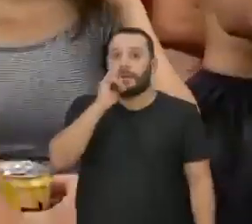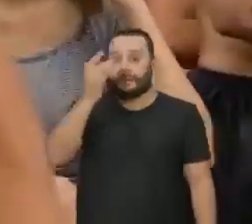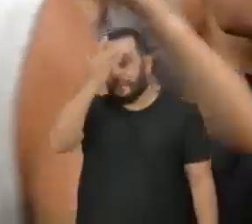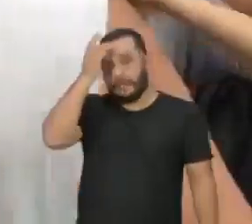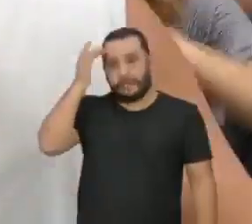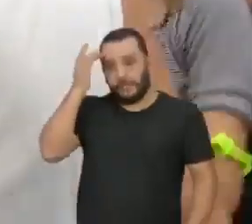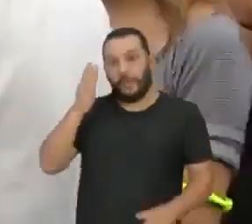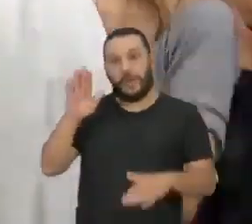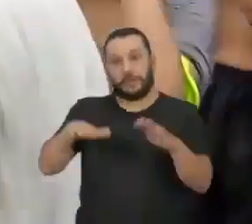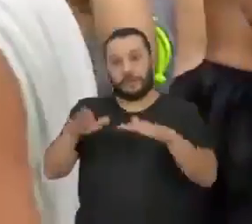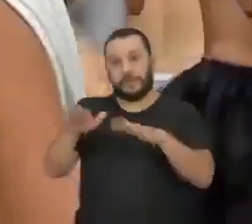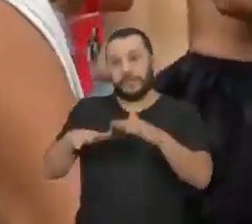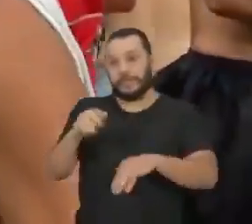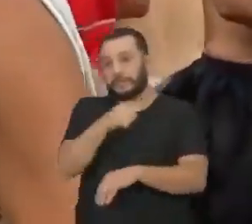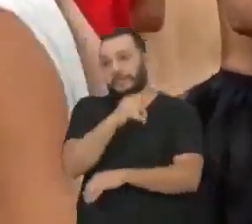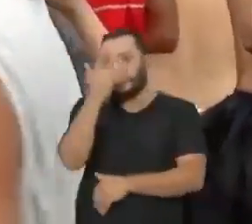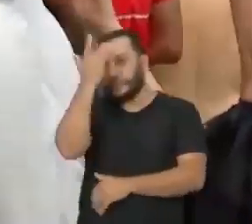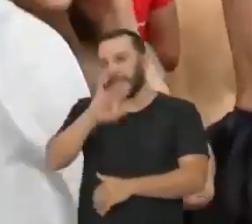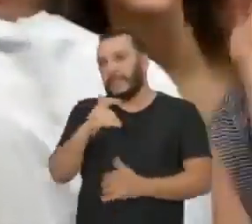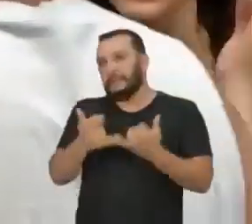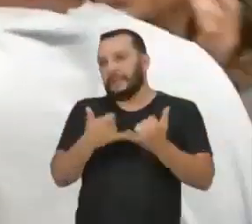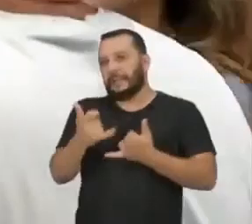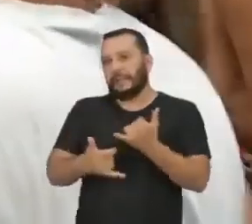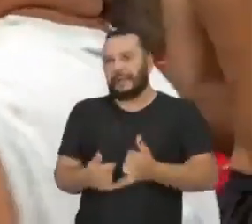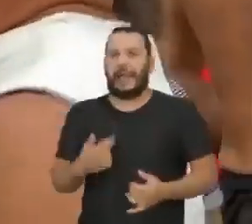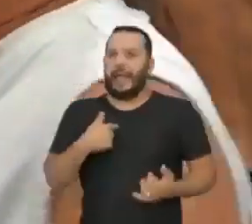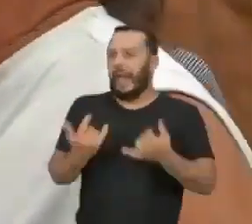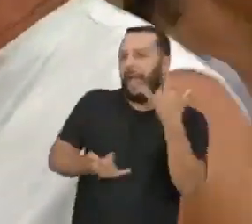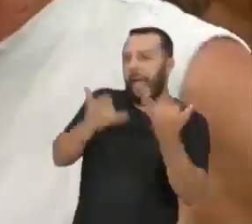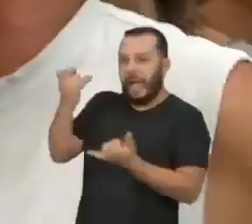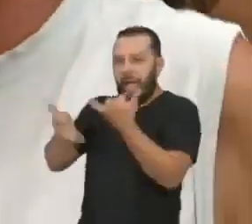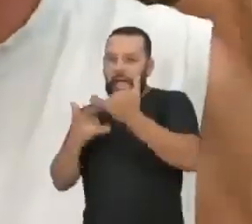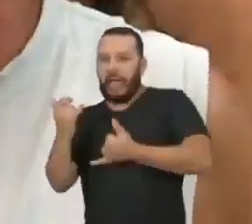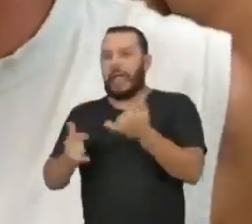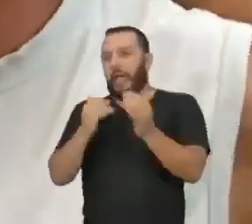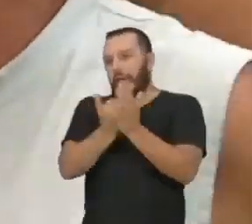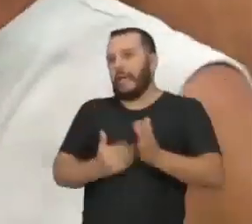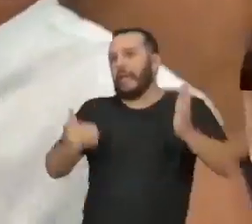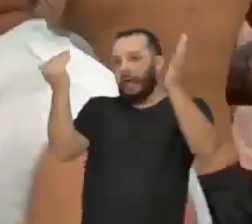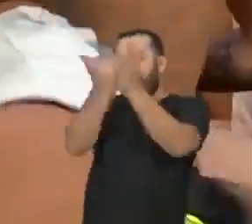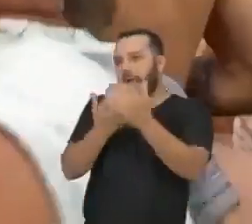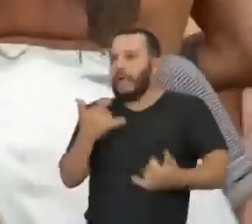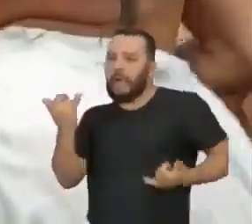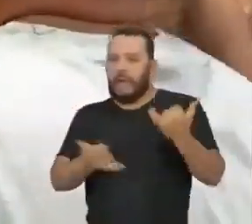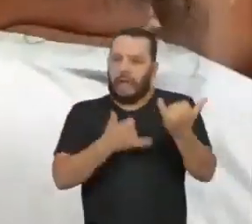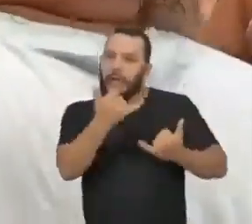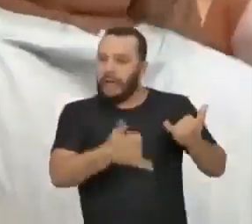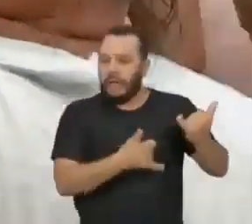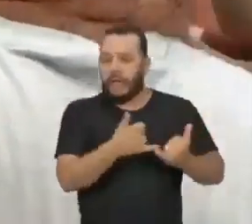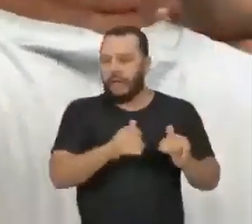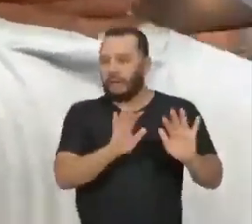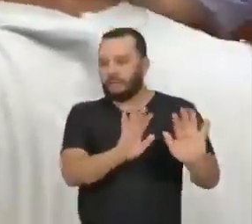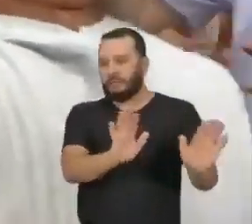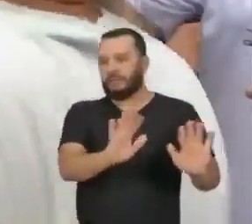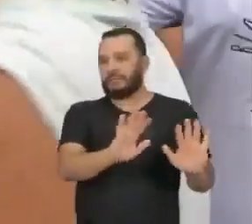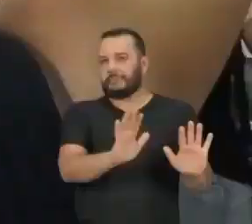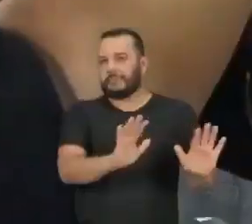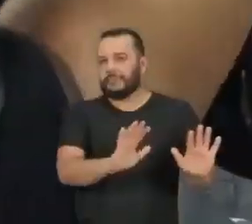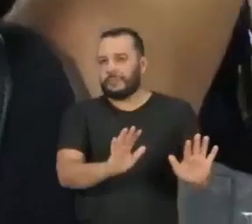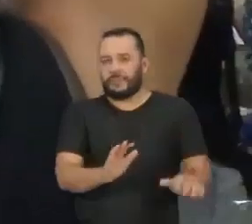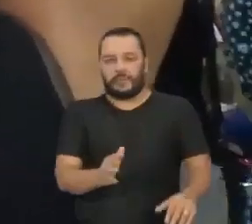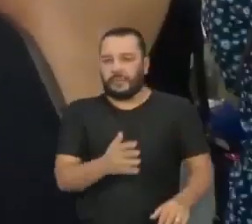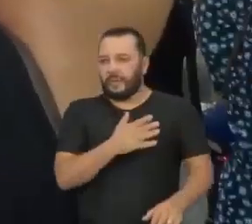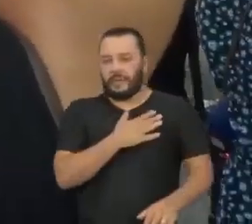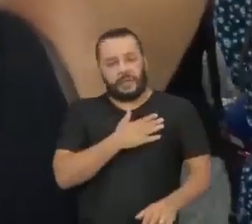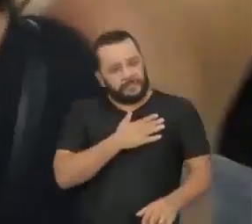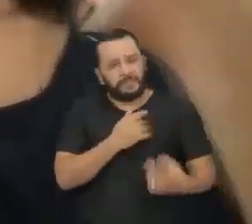cara que ele não sabe brincar. Ele acha que ele é o dono da bola, ele acha que ele leva para casa, que ele manda no jogo, ele não divide, não